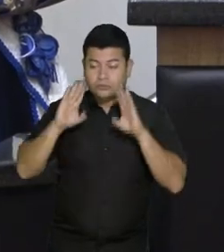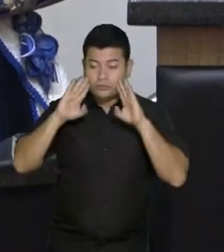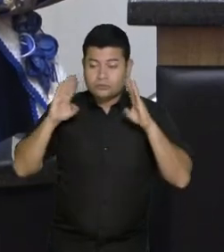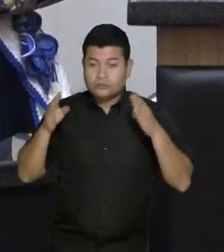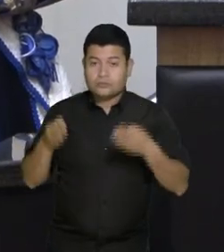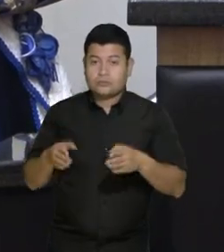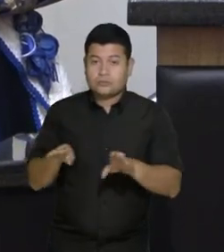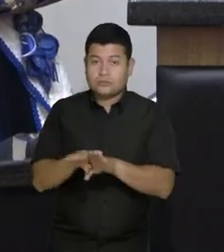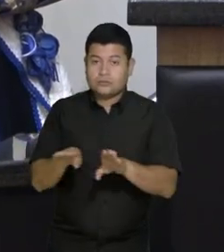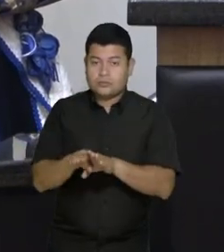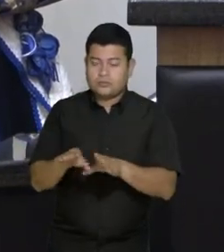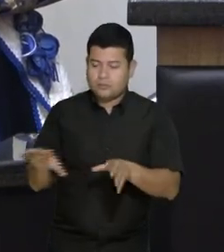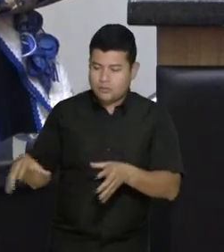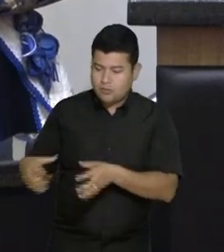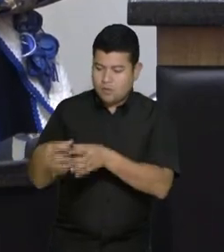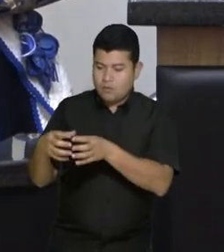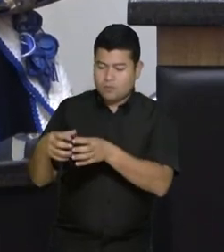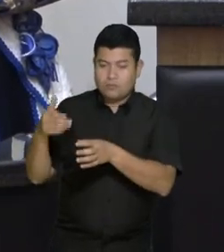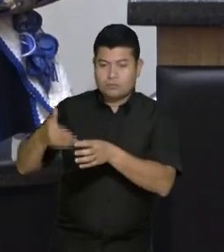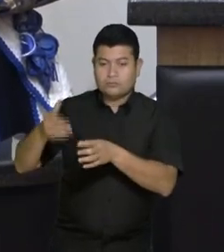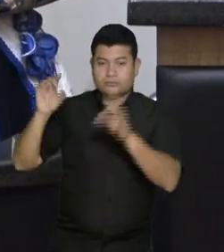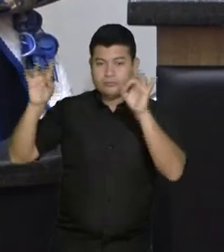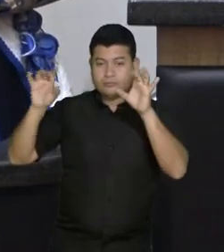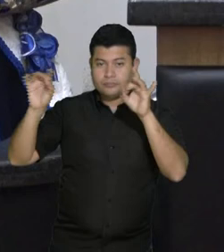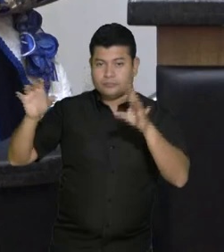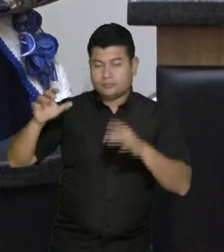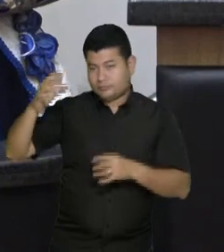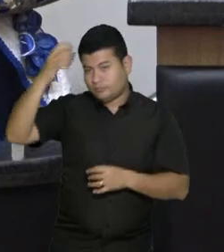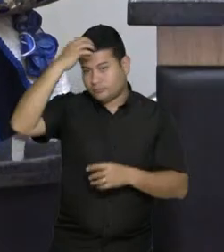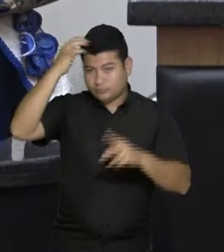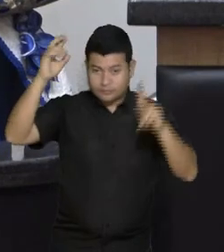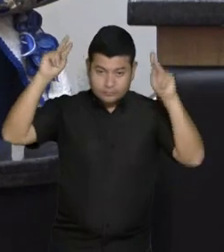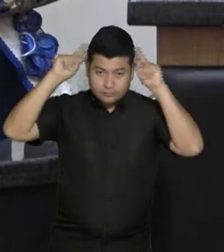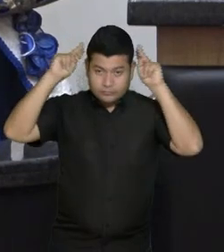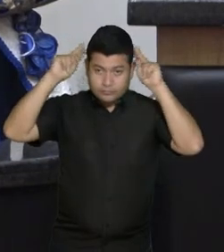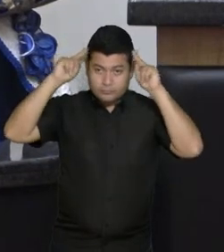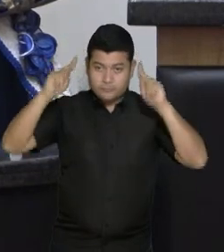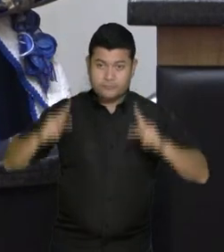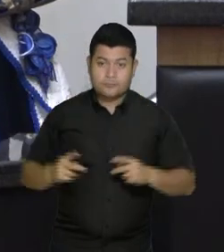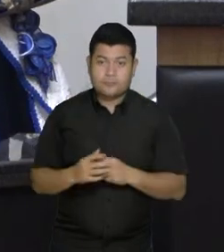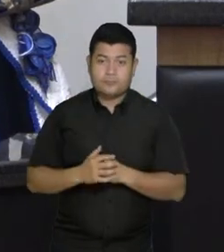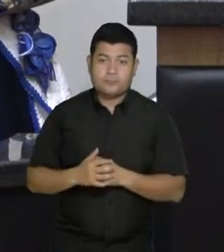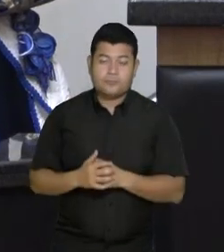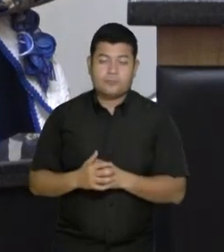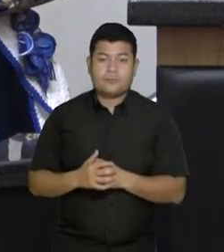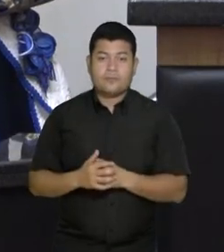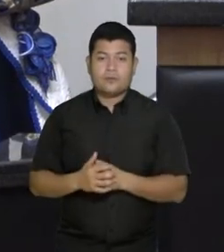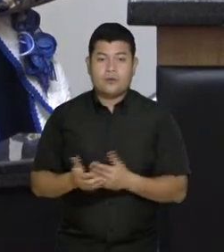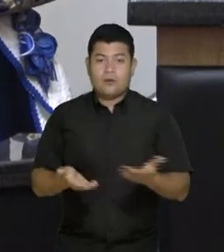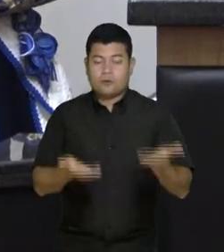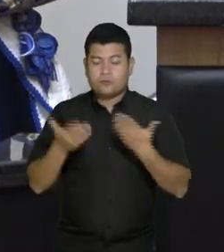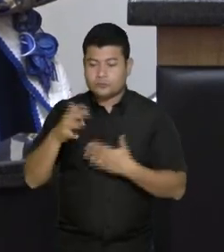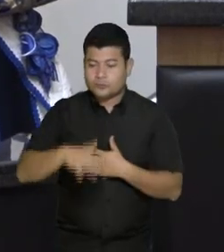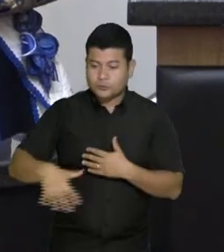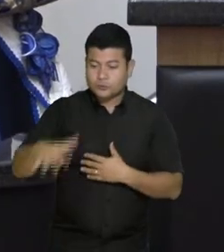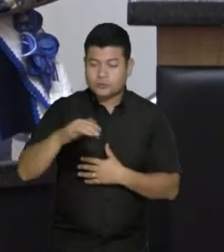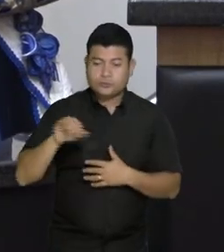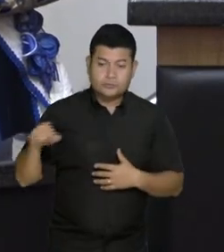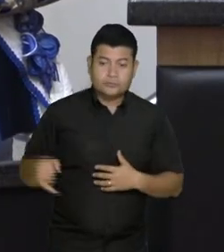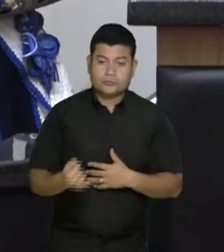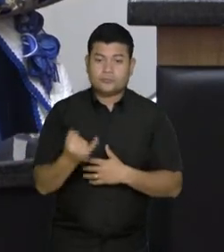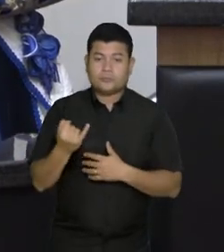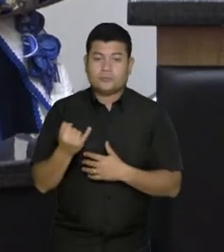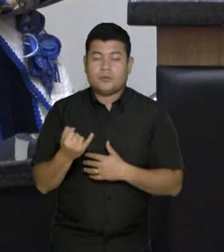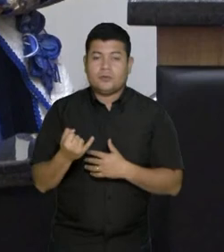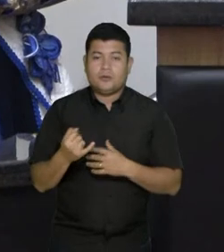também a nossa realeza, que muito bem está representando a nossa cidade. Convido a todos, aproveitar, convidar toda